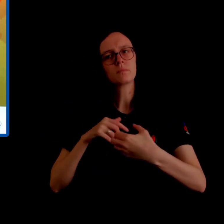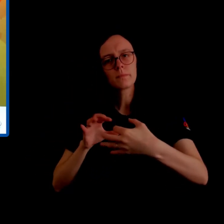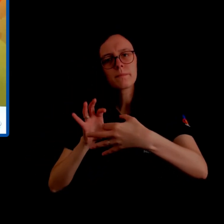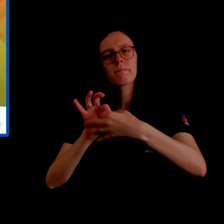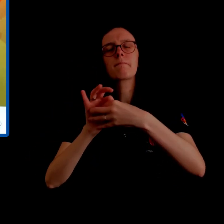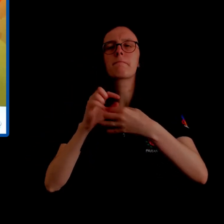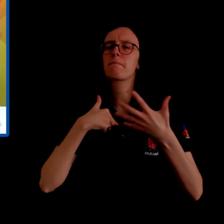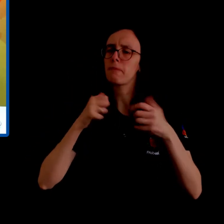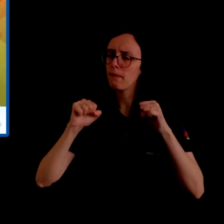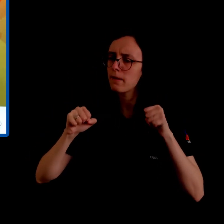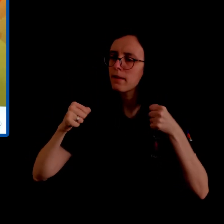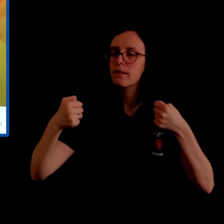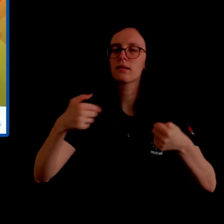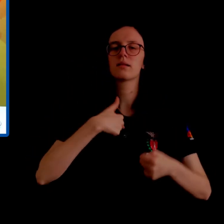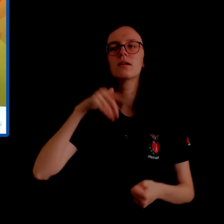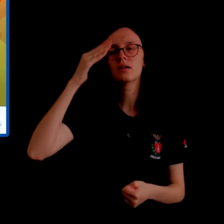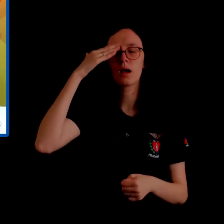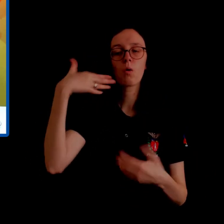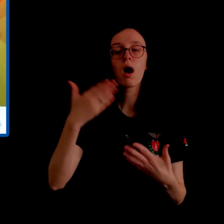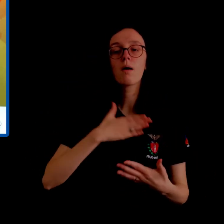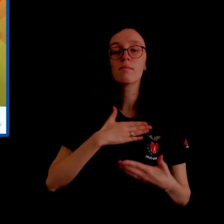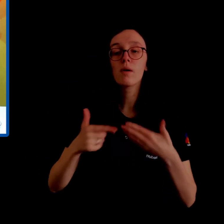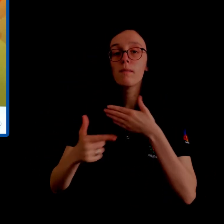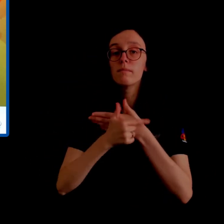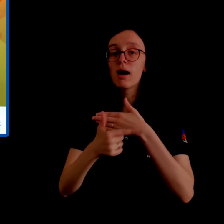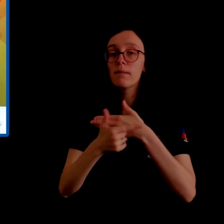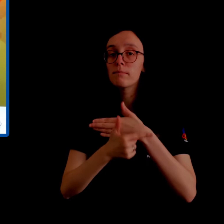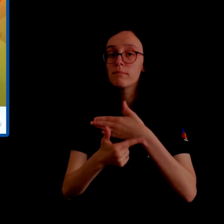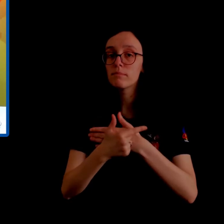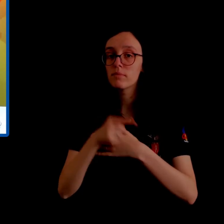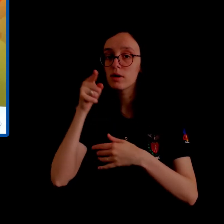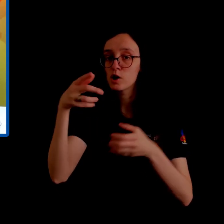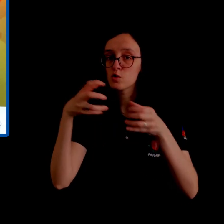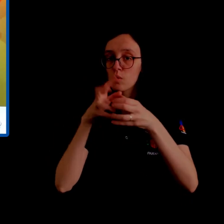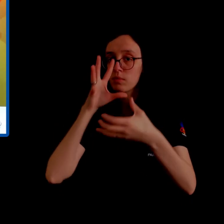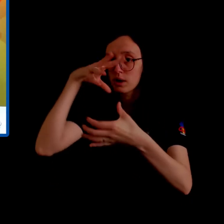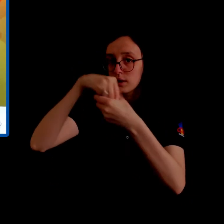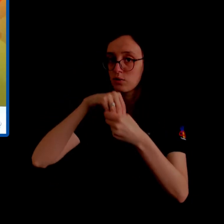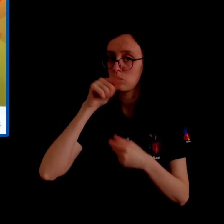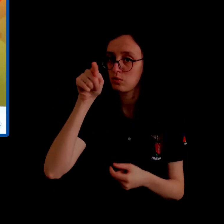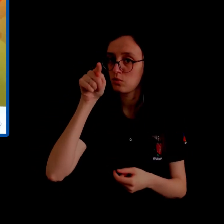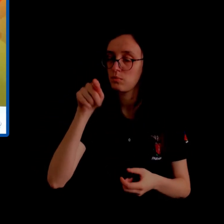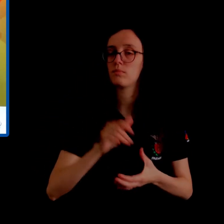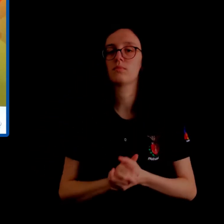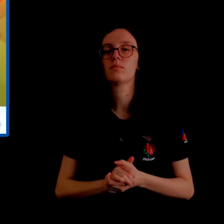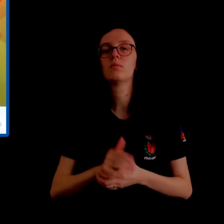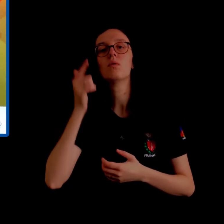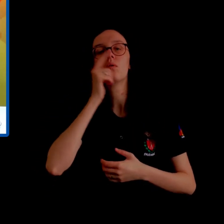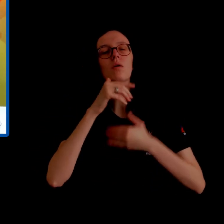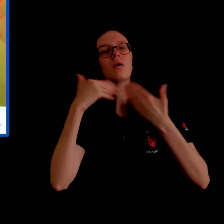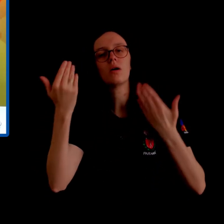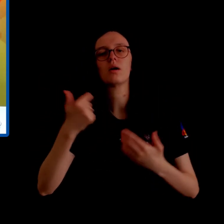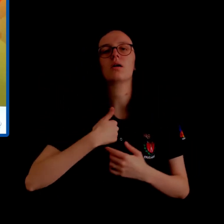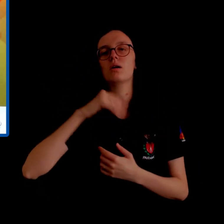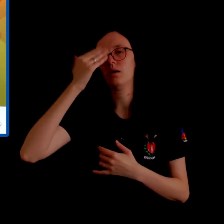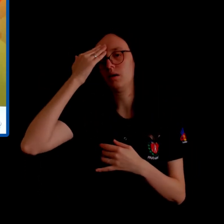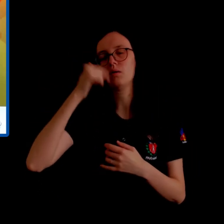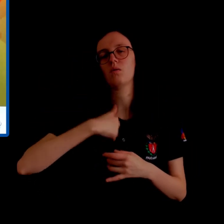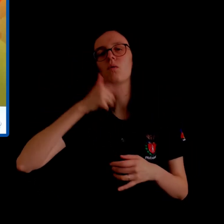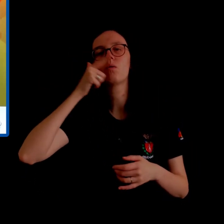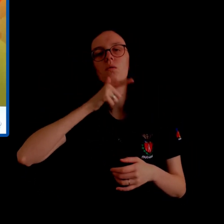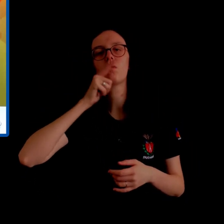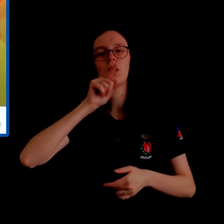entender qual é a minha função dentro dessas turmas do Google Classroom, para daí eu conseguir fazer